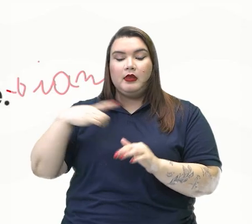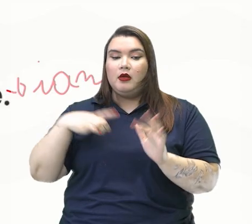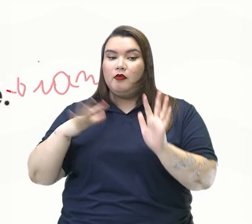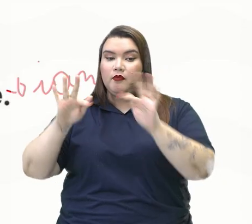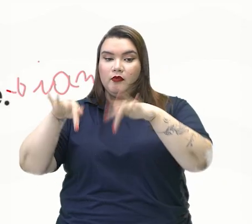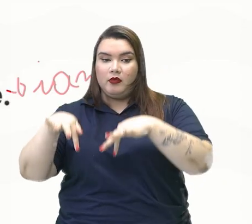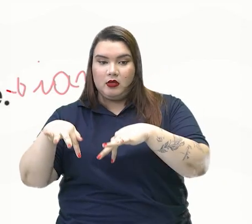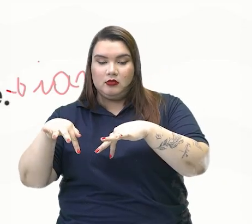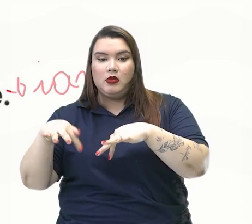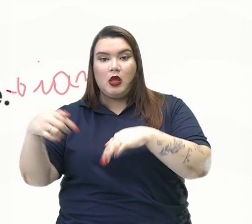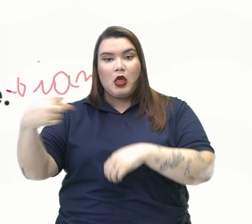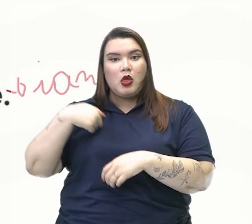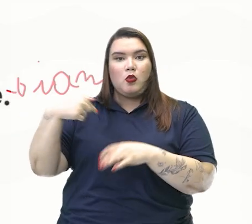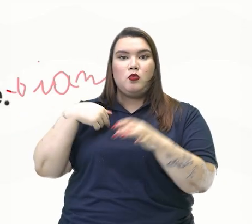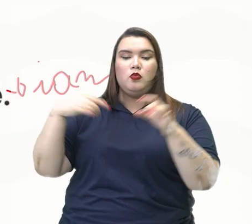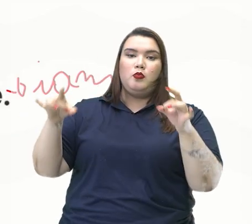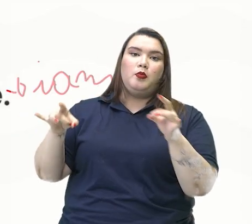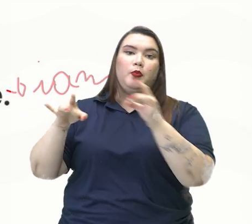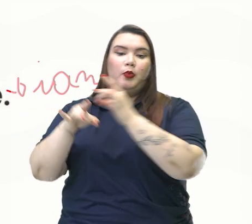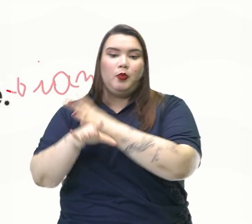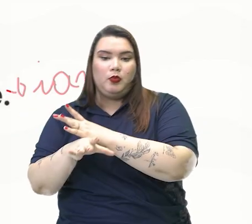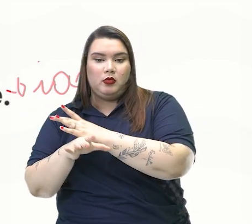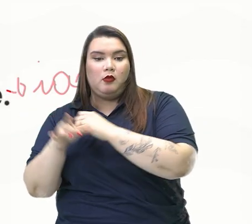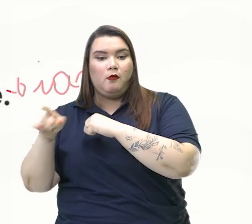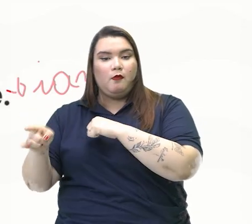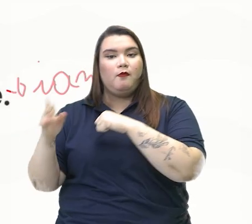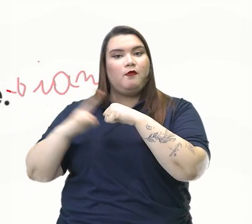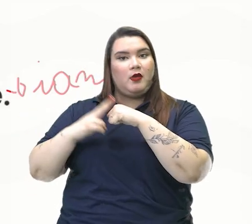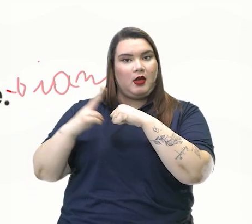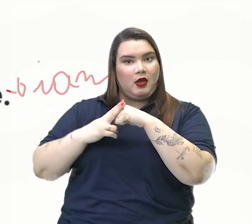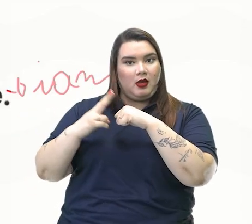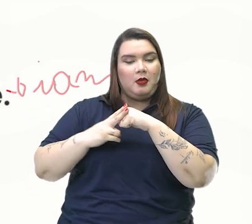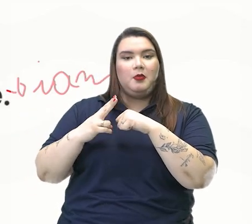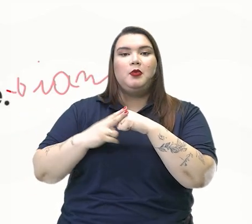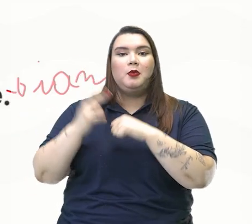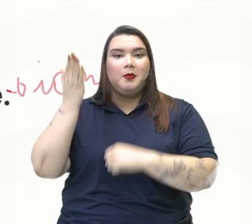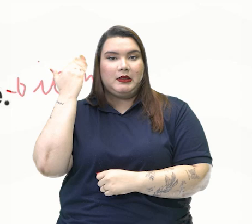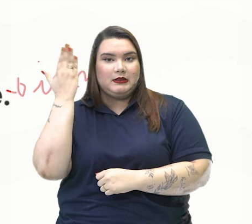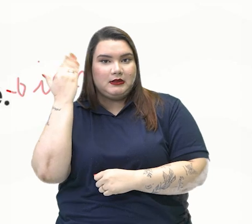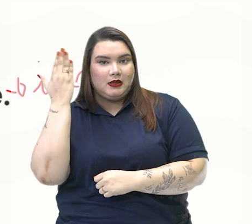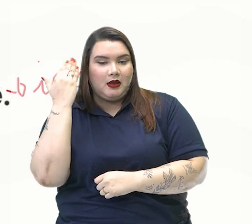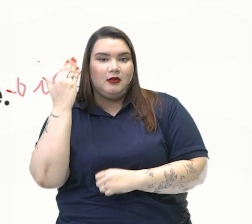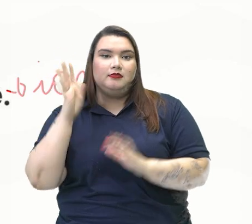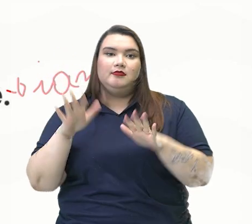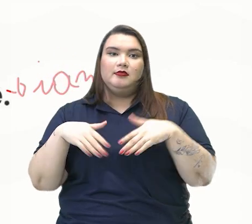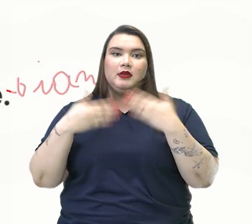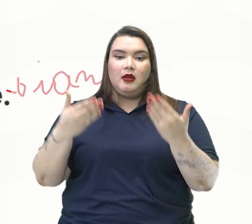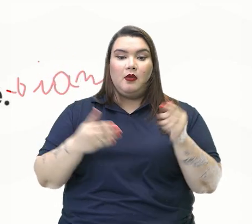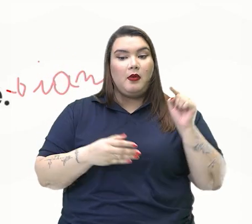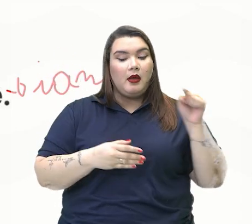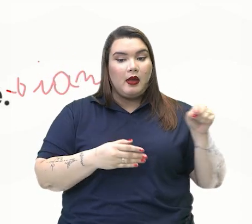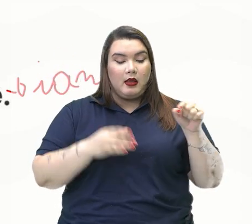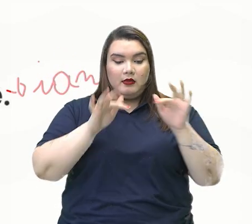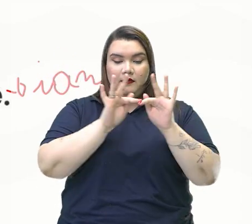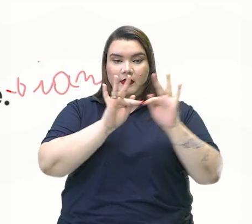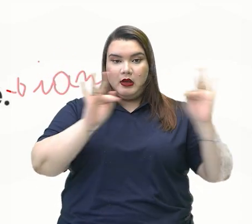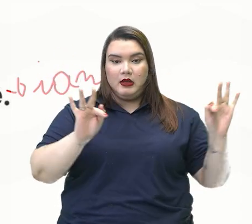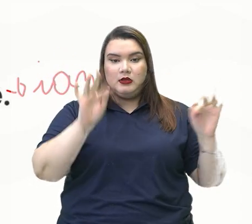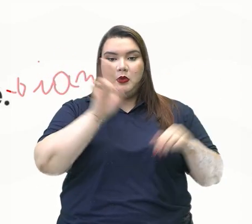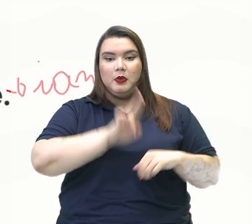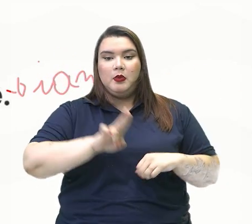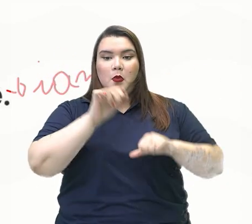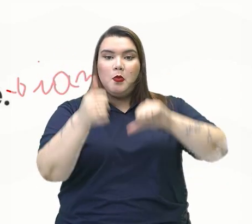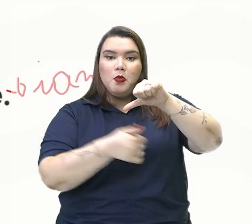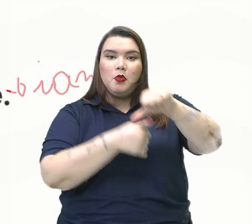verbo no passado, né? É uma construção de passado. E aqui eu modifiquei o verbo, olha